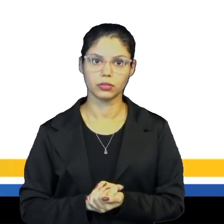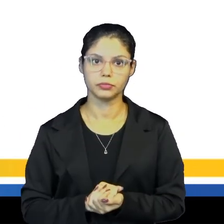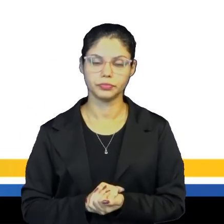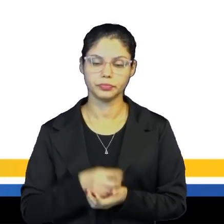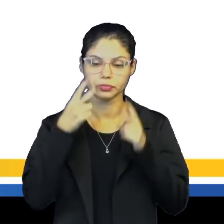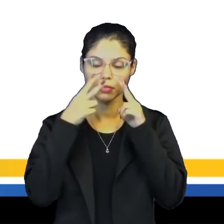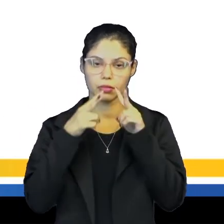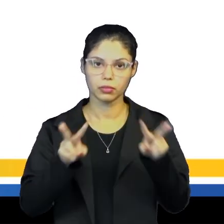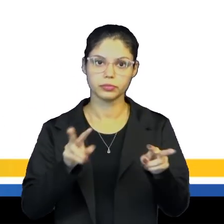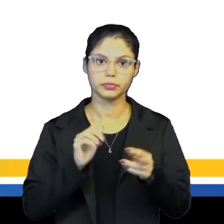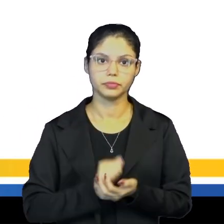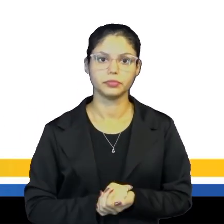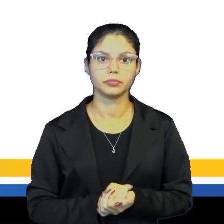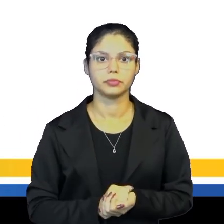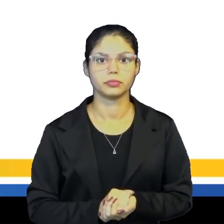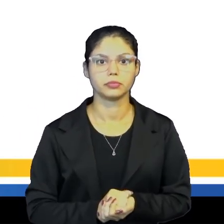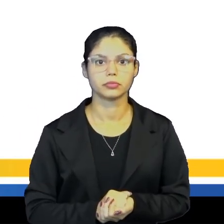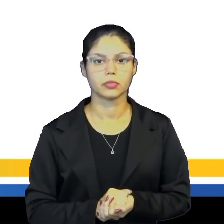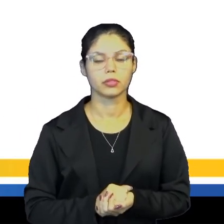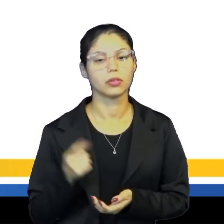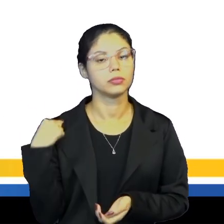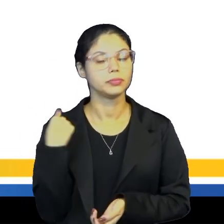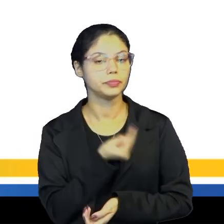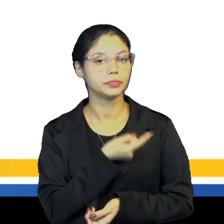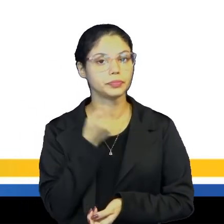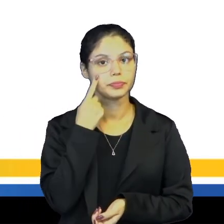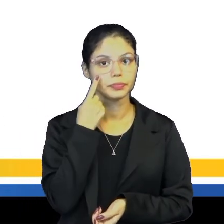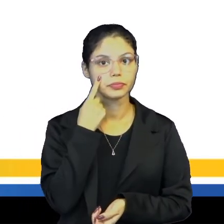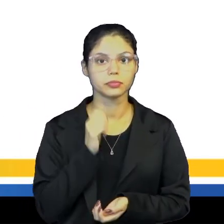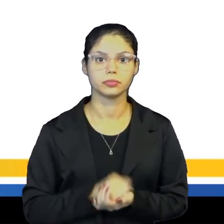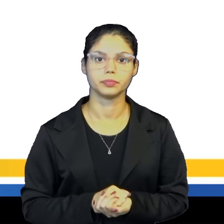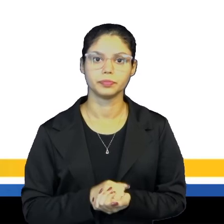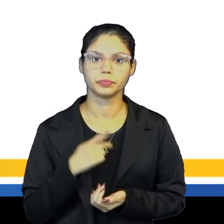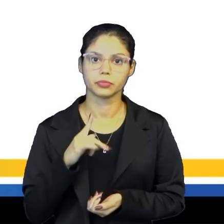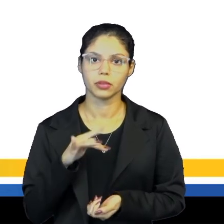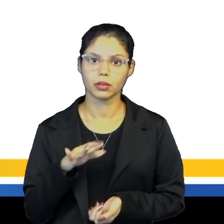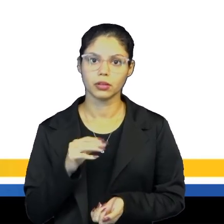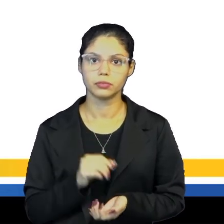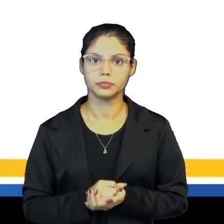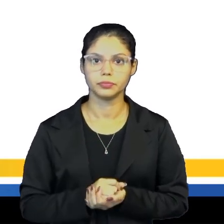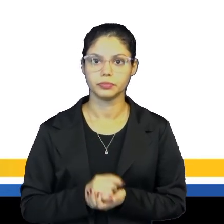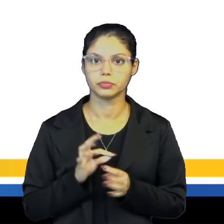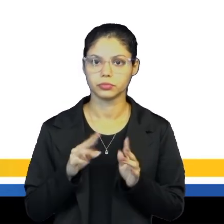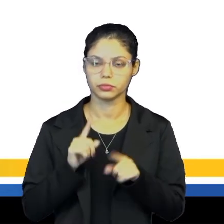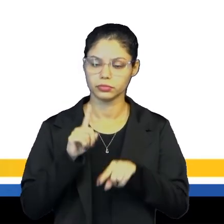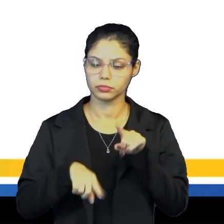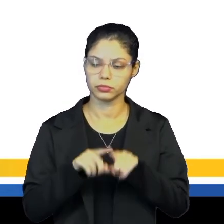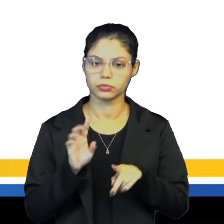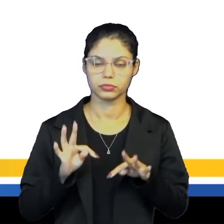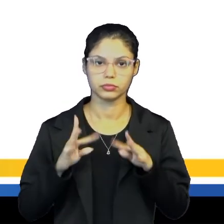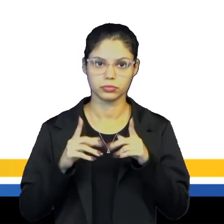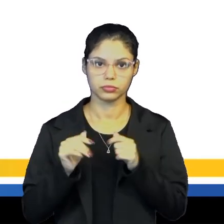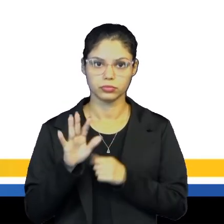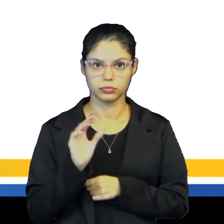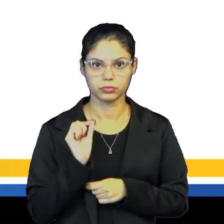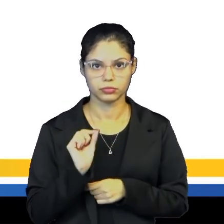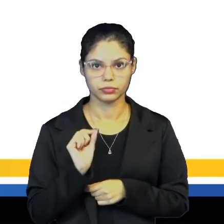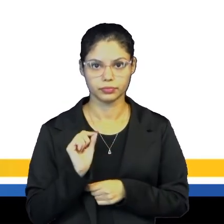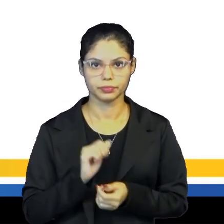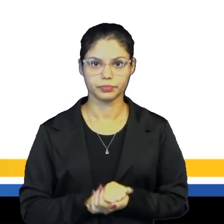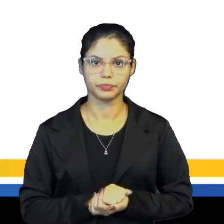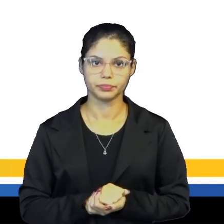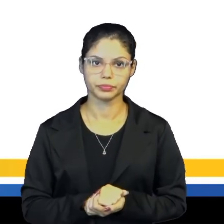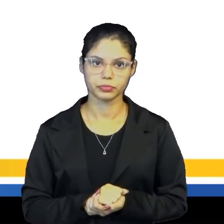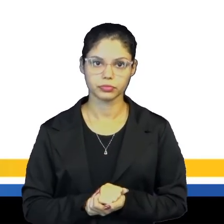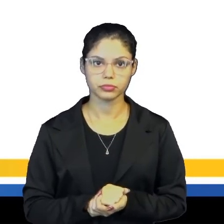o órgão da visão. Isto é, sobre os nossos olhos, né? O pigmento é o que dá cor a tudo o que é